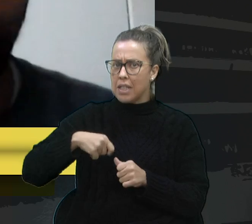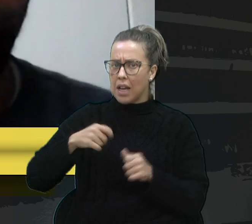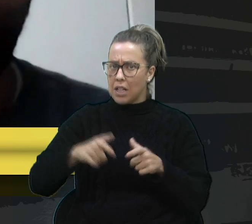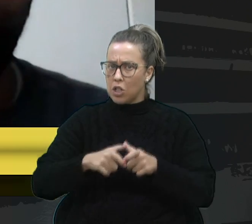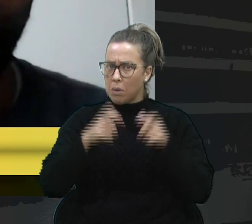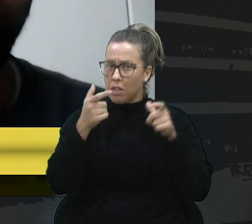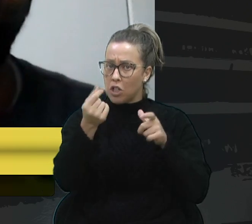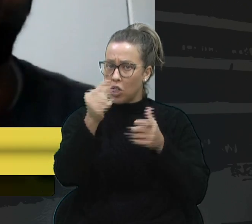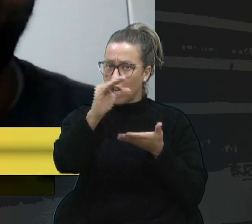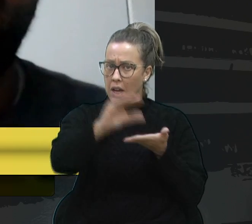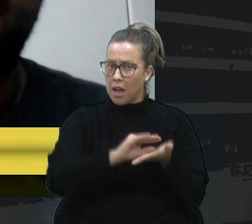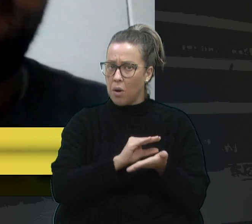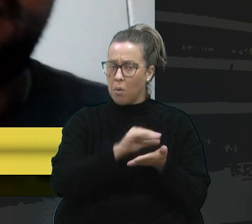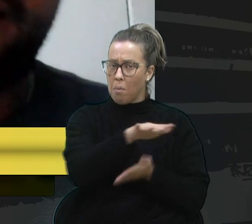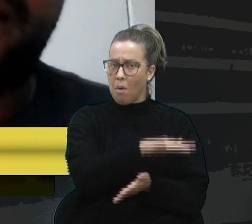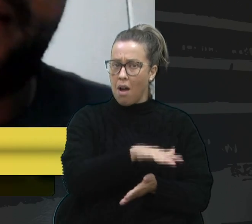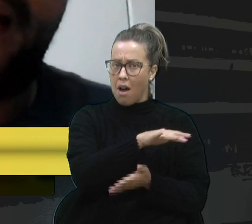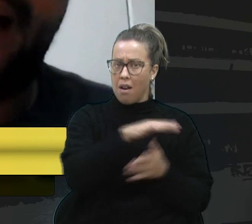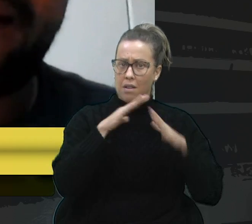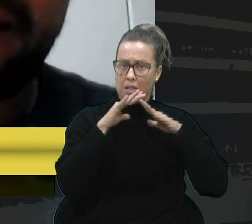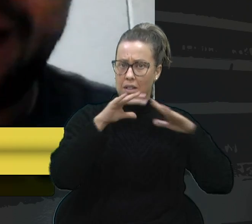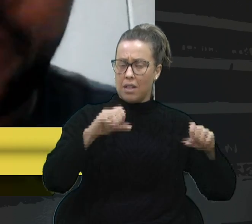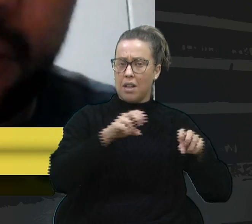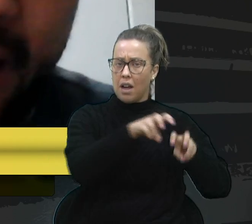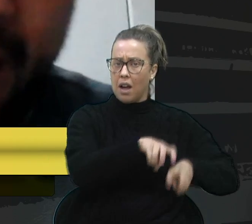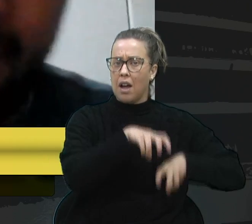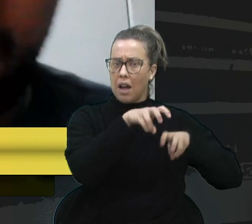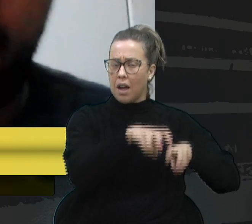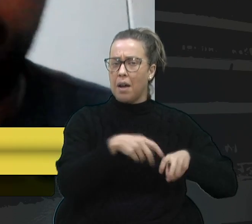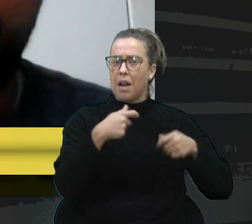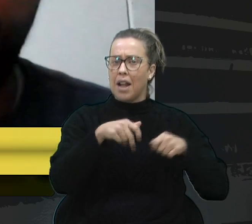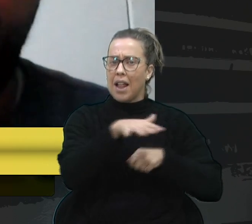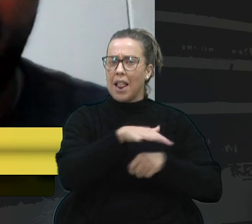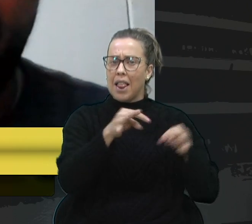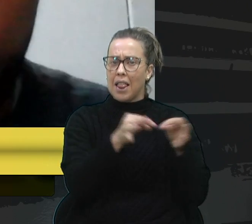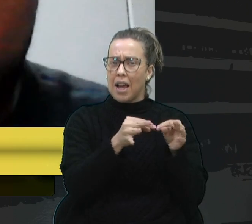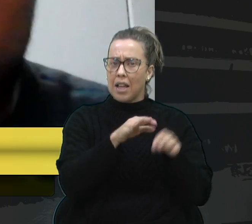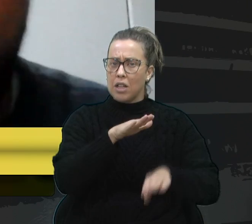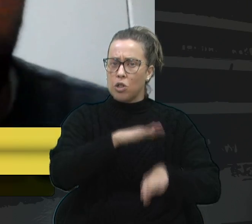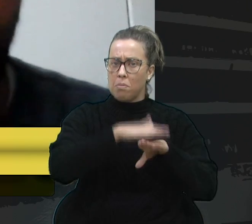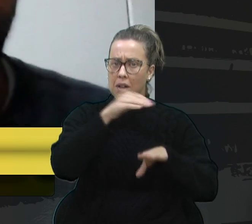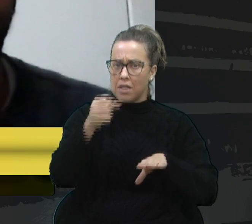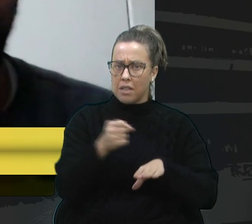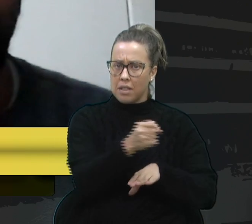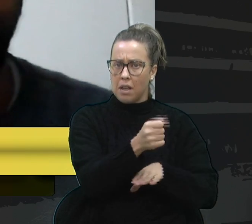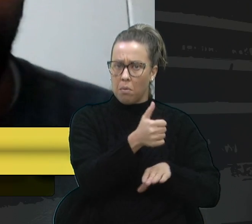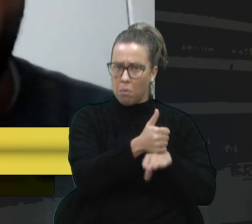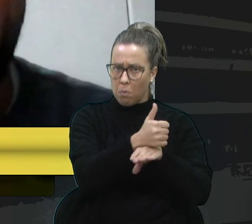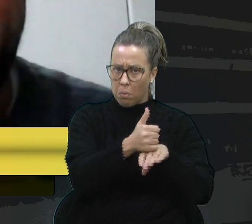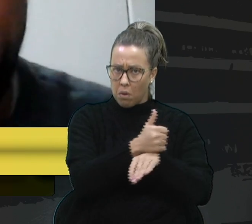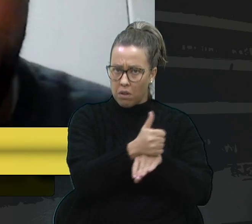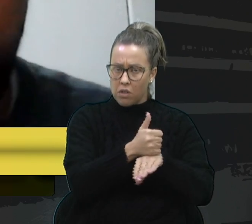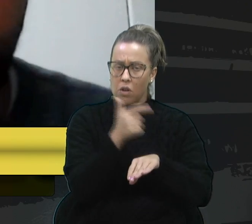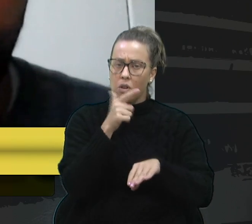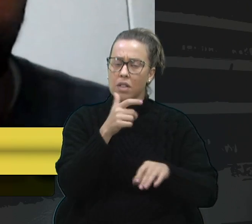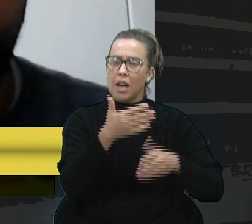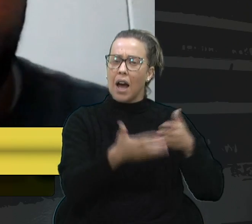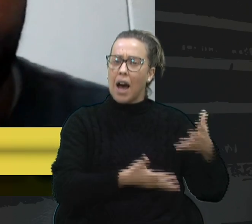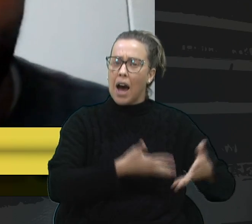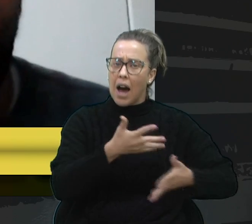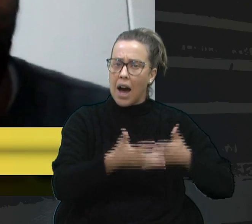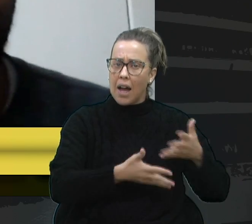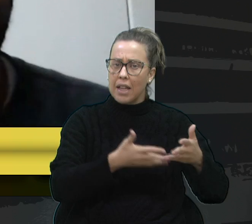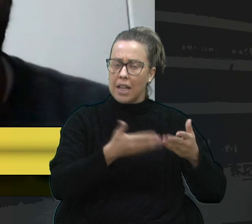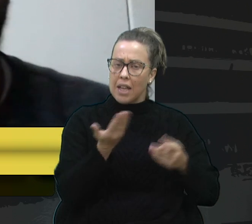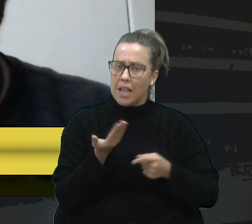de recursos e a necessidade técnica de mais profissionais que possam atender e